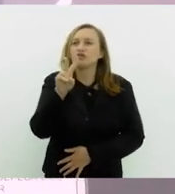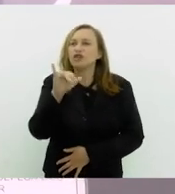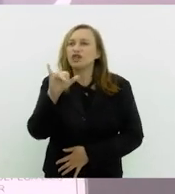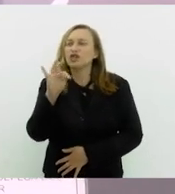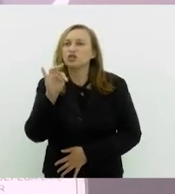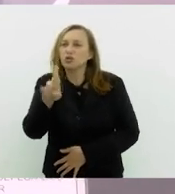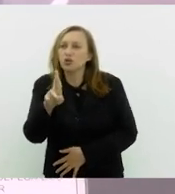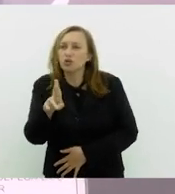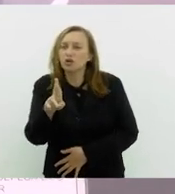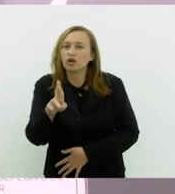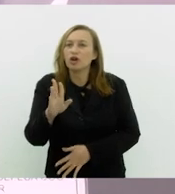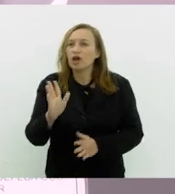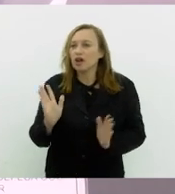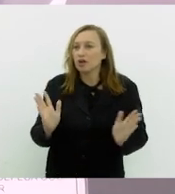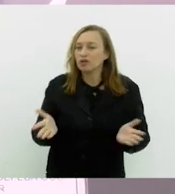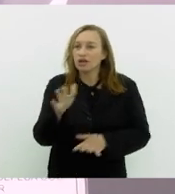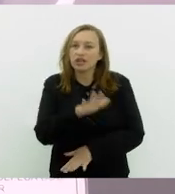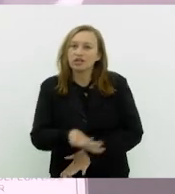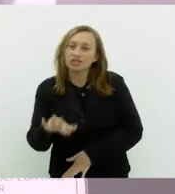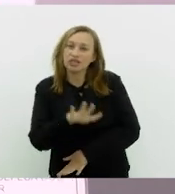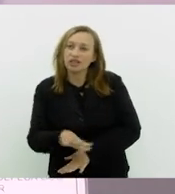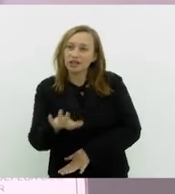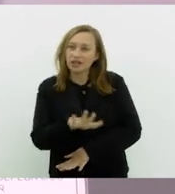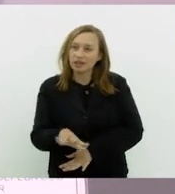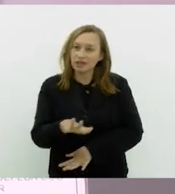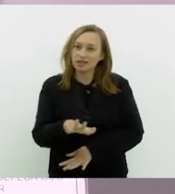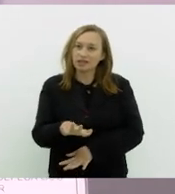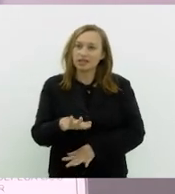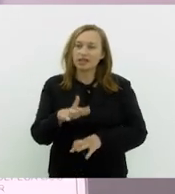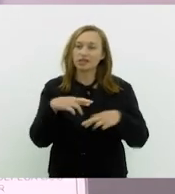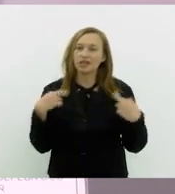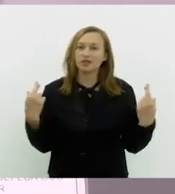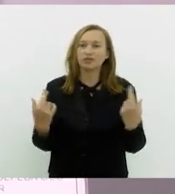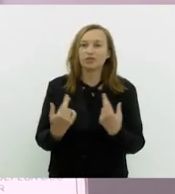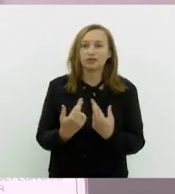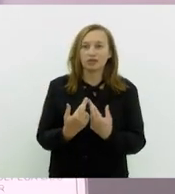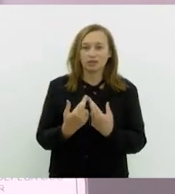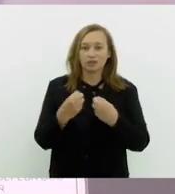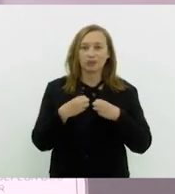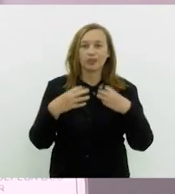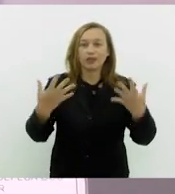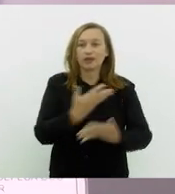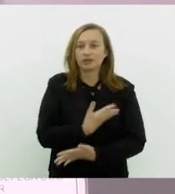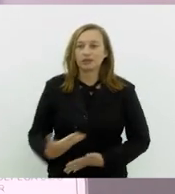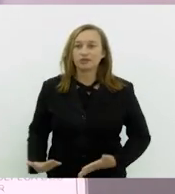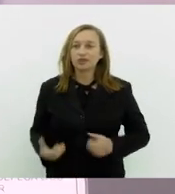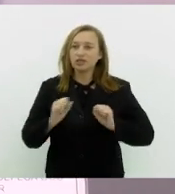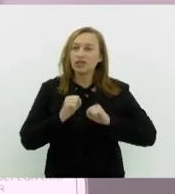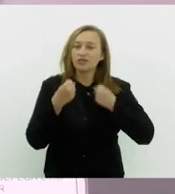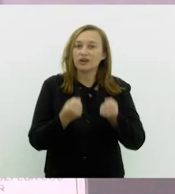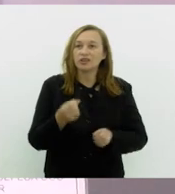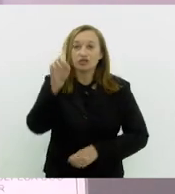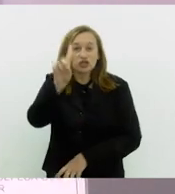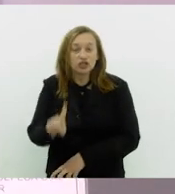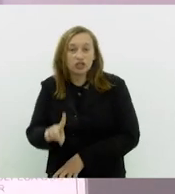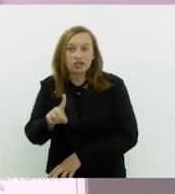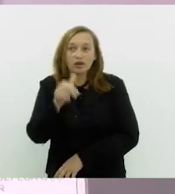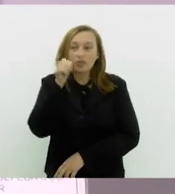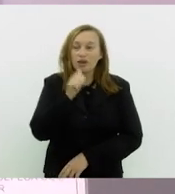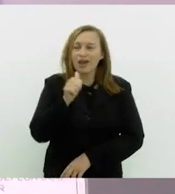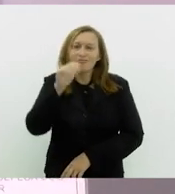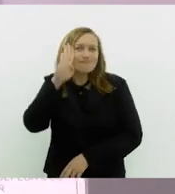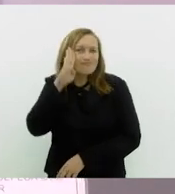são as crianças hoje nessa sessão da audiência pública da Comissão de Defesa dos Direitos da Mulher. Então,